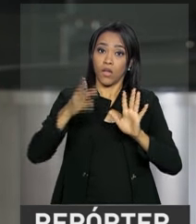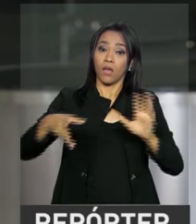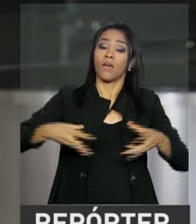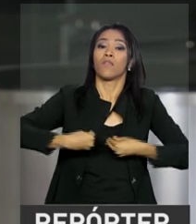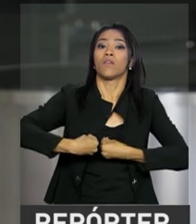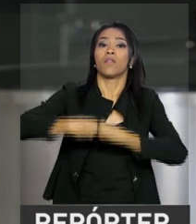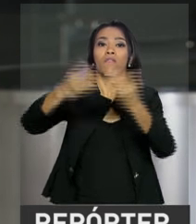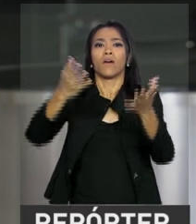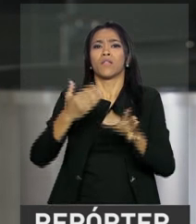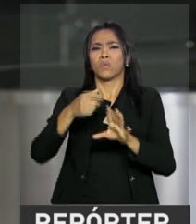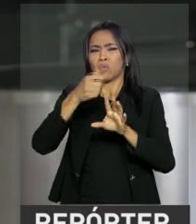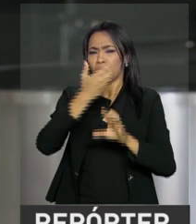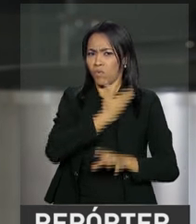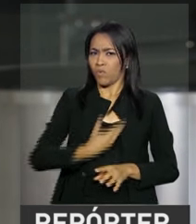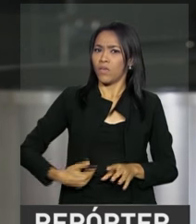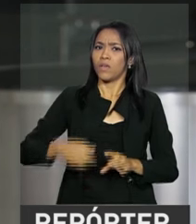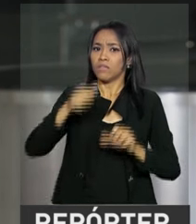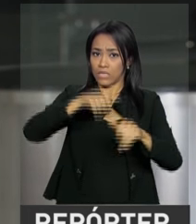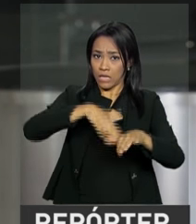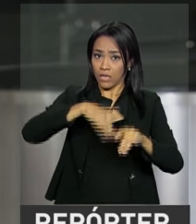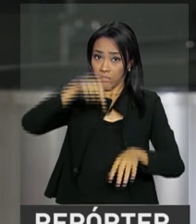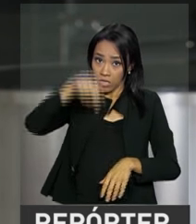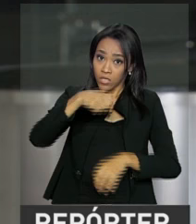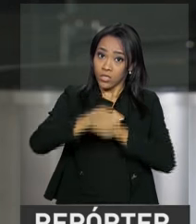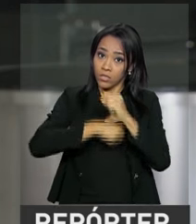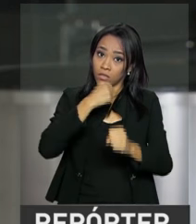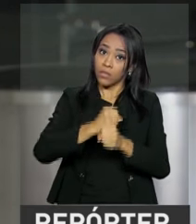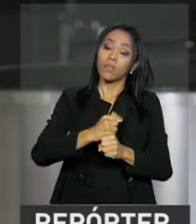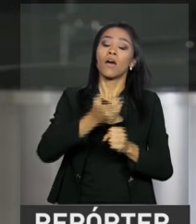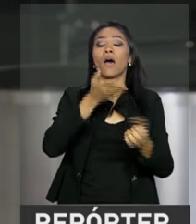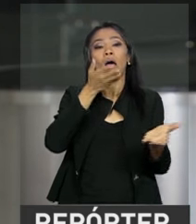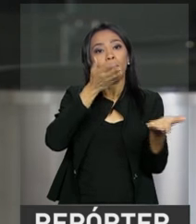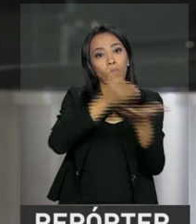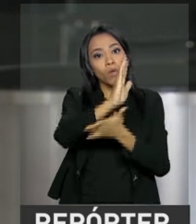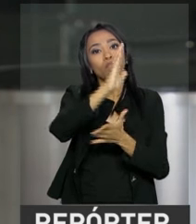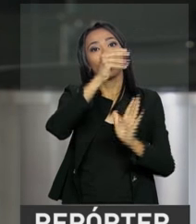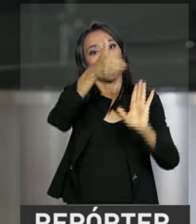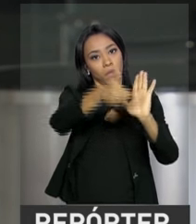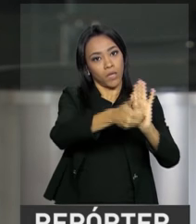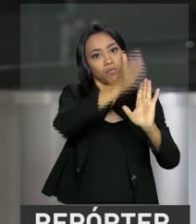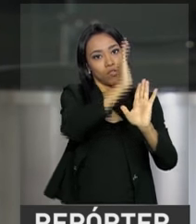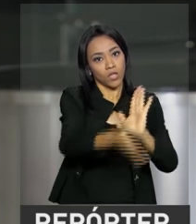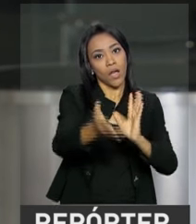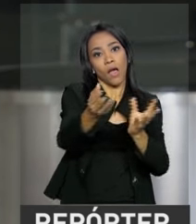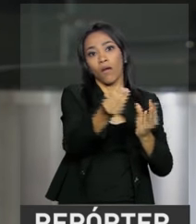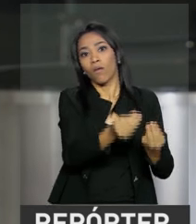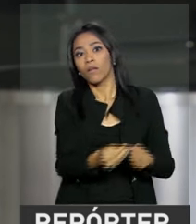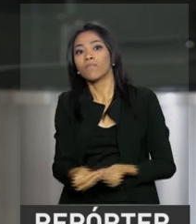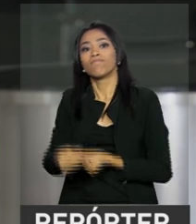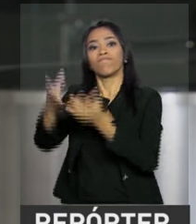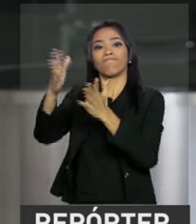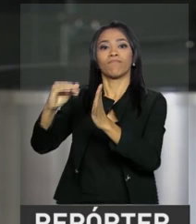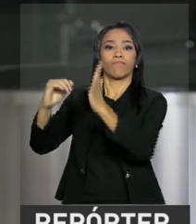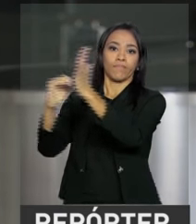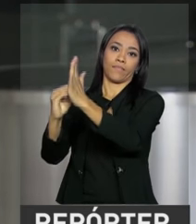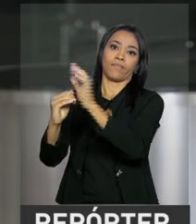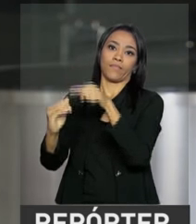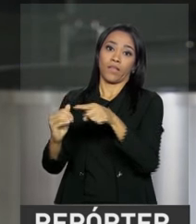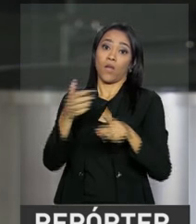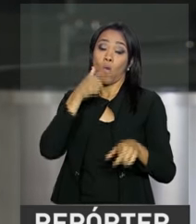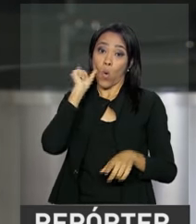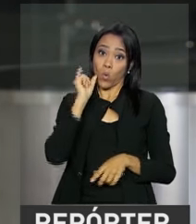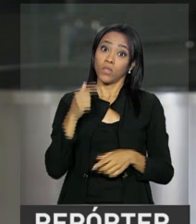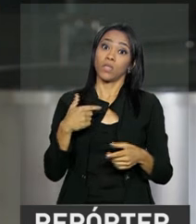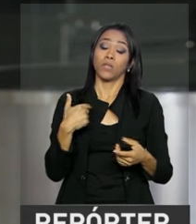nacional em setembro deste ano e com aprovação na Câmara vai ser analisada agora pelo Senado o projeto aprovado ontem na Câmara